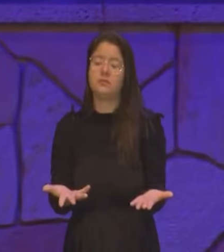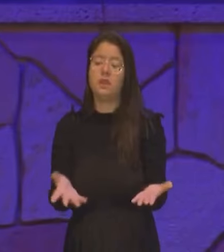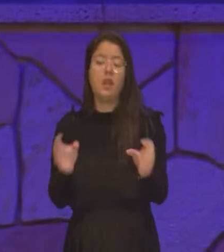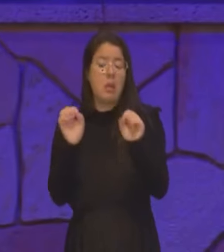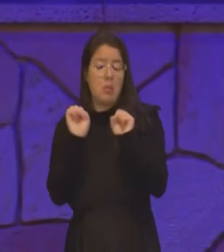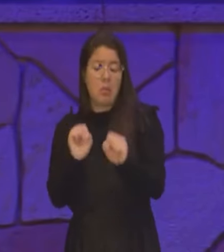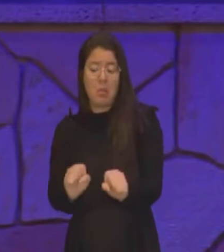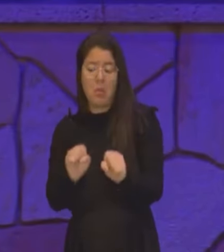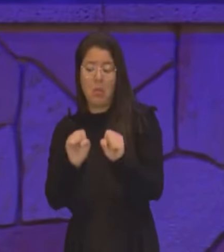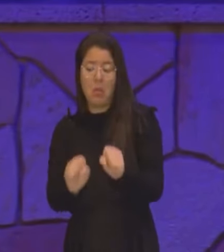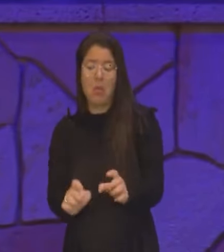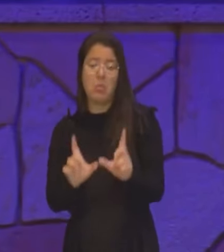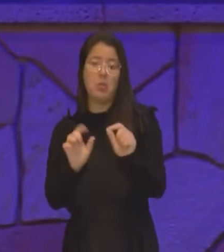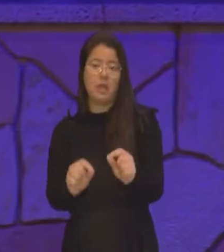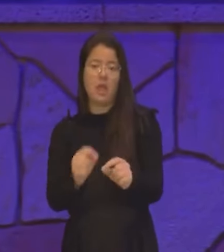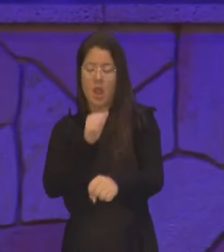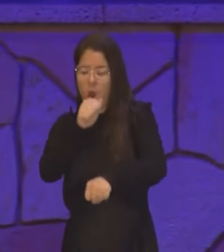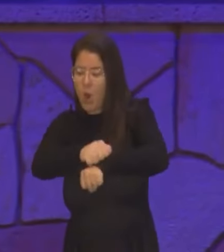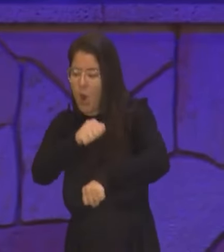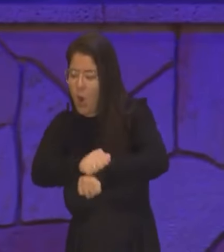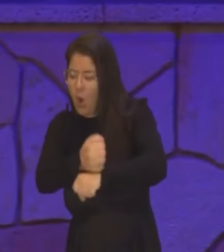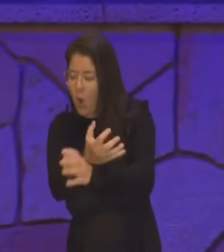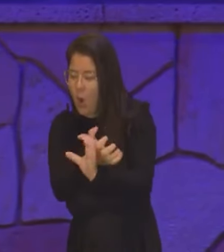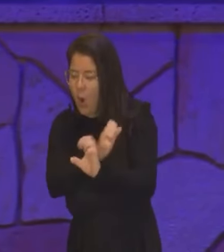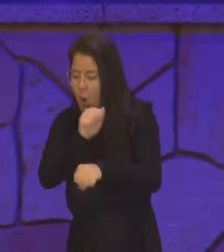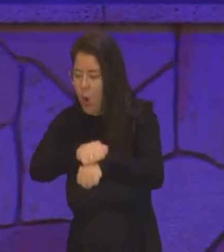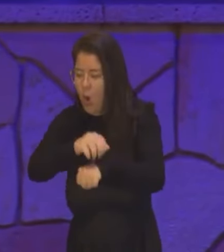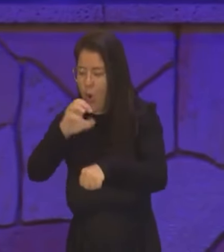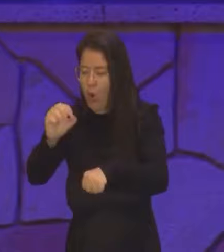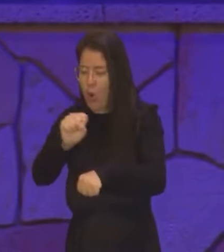podem esses ossos reviver?